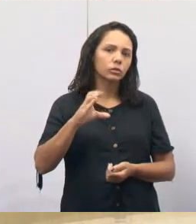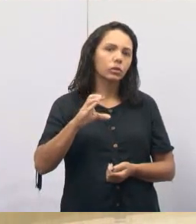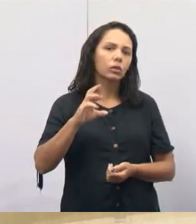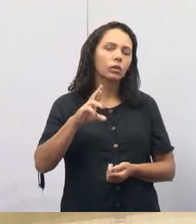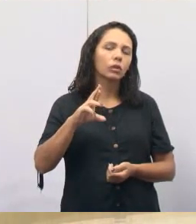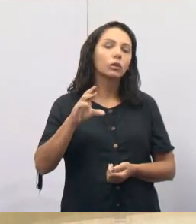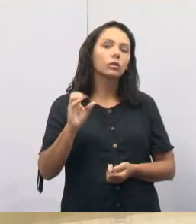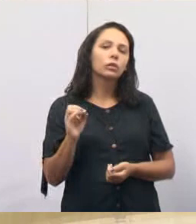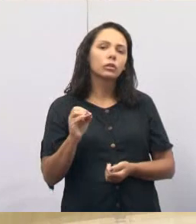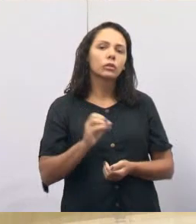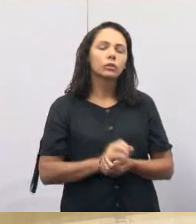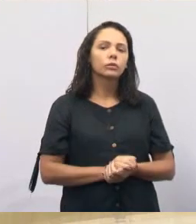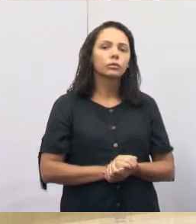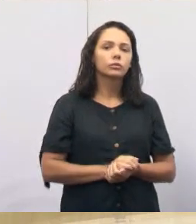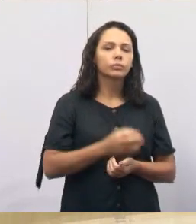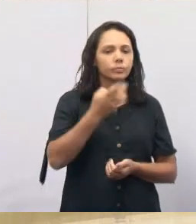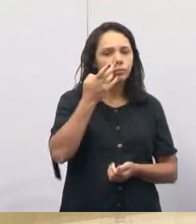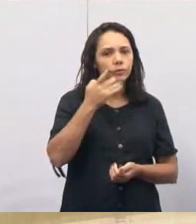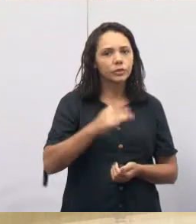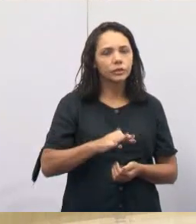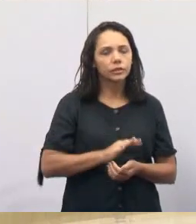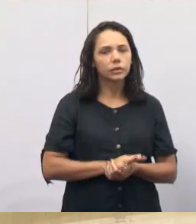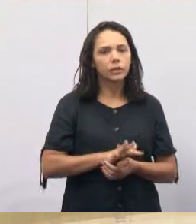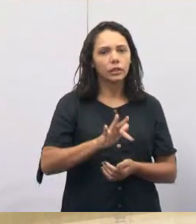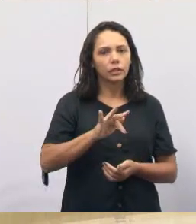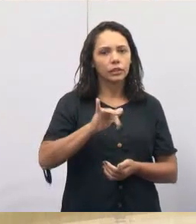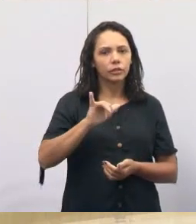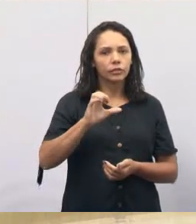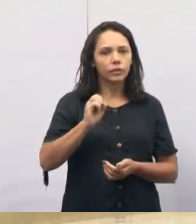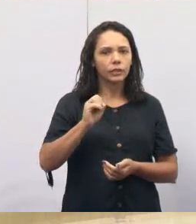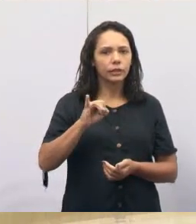endocrinologia pediátrica,